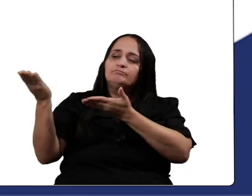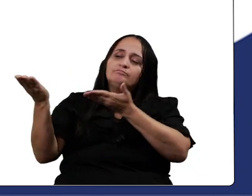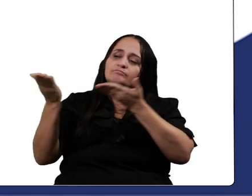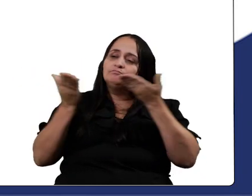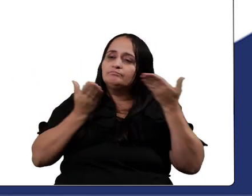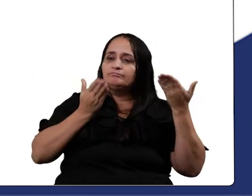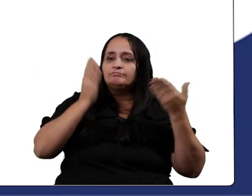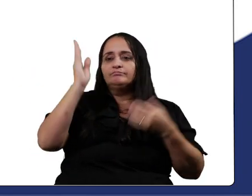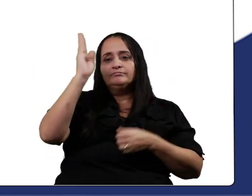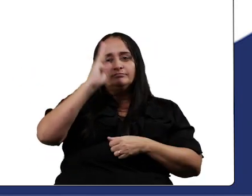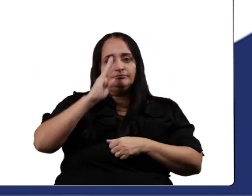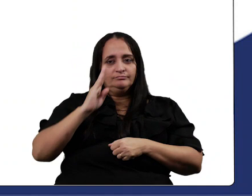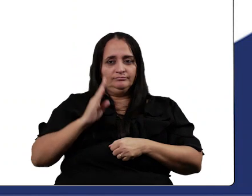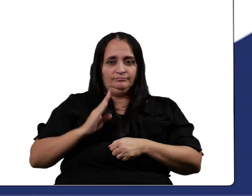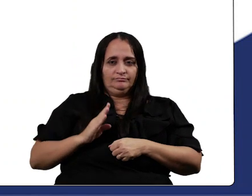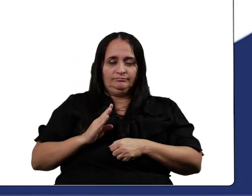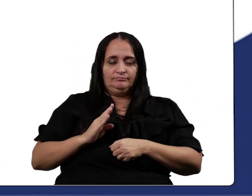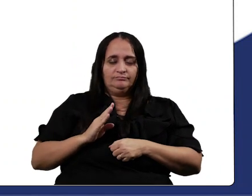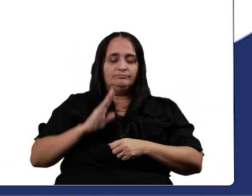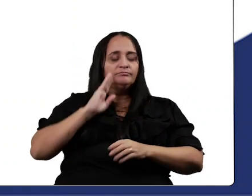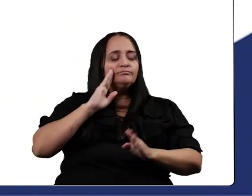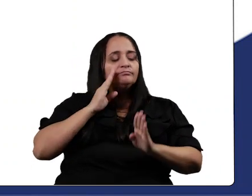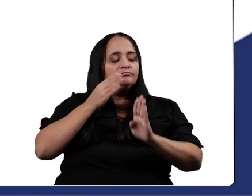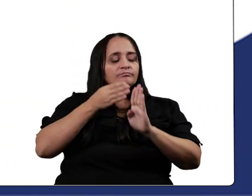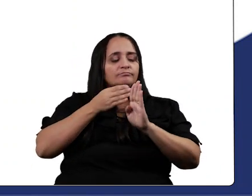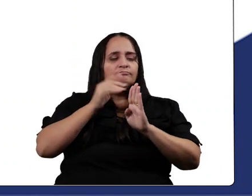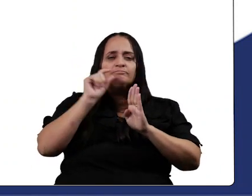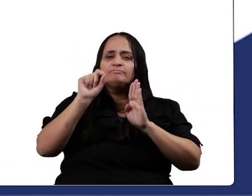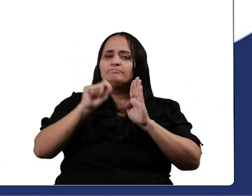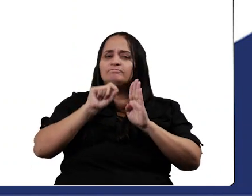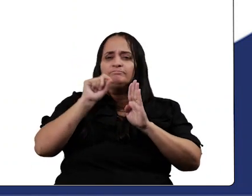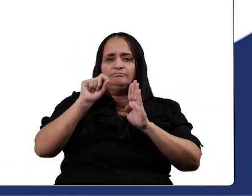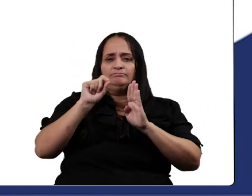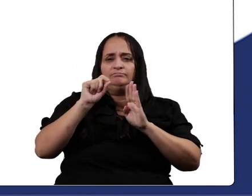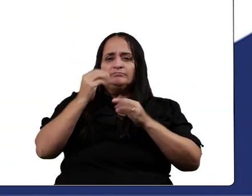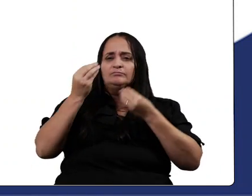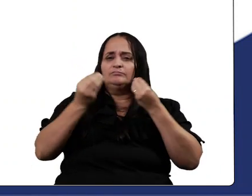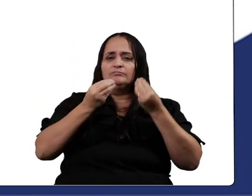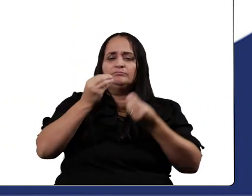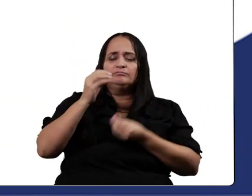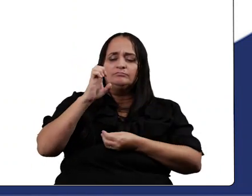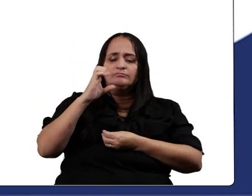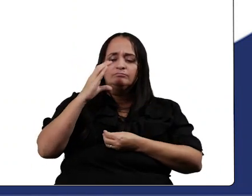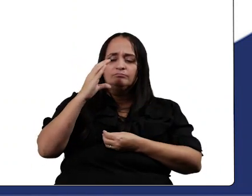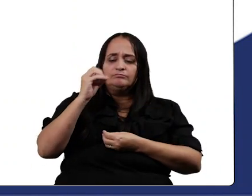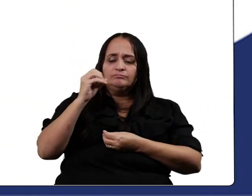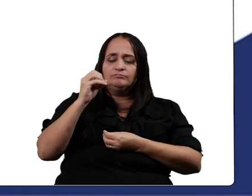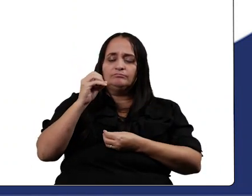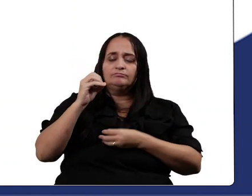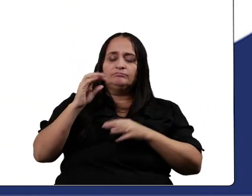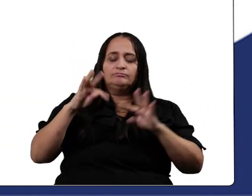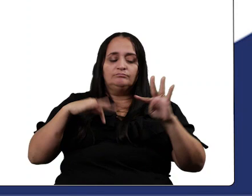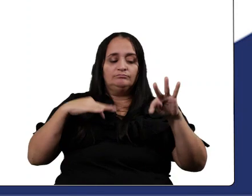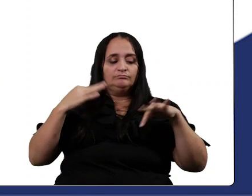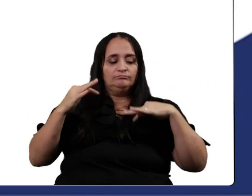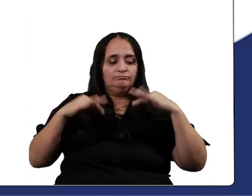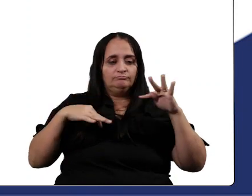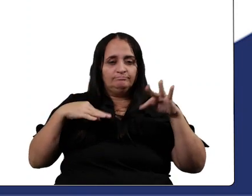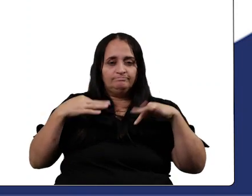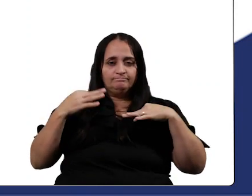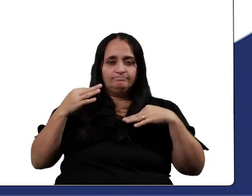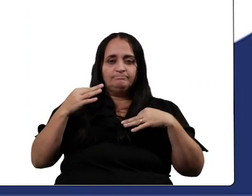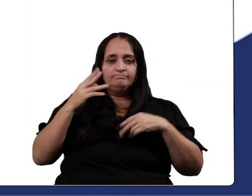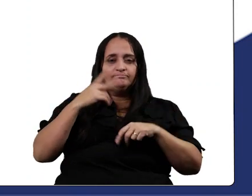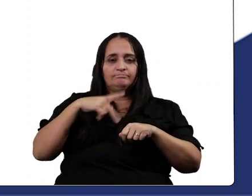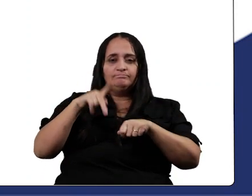da comunicação foi promover os destinos de ecoturismo no país, segmento que tem forte apelo